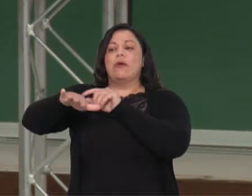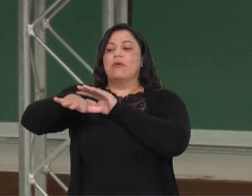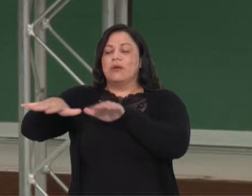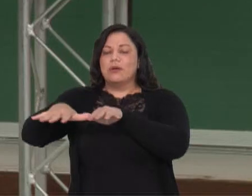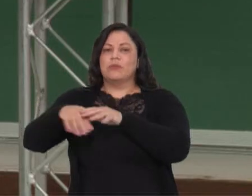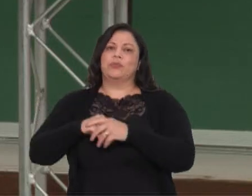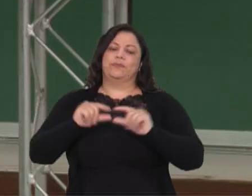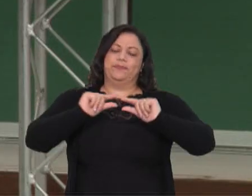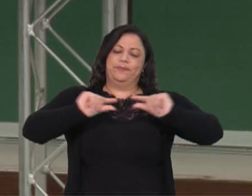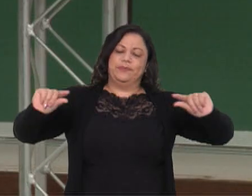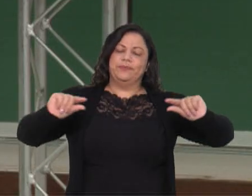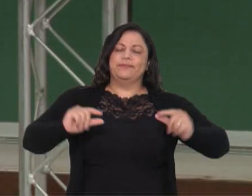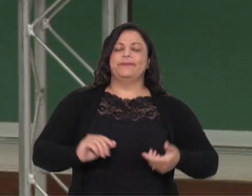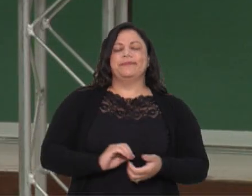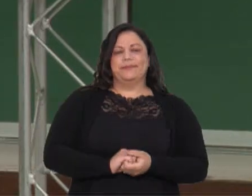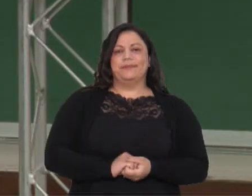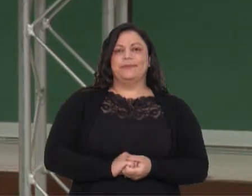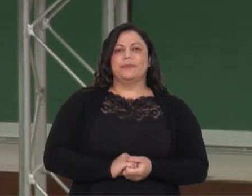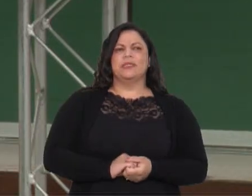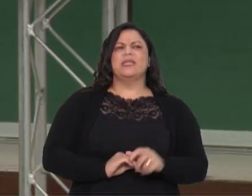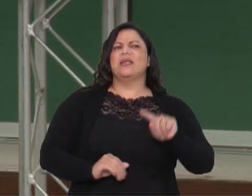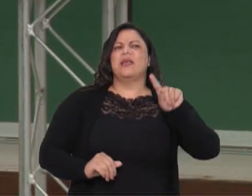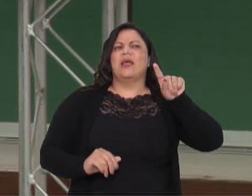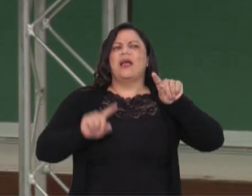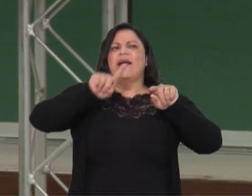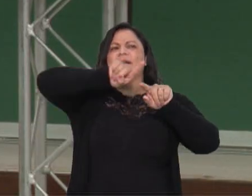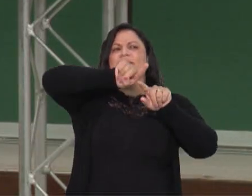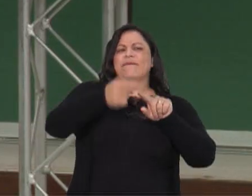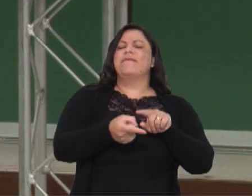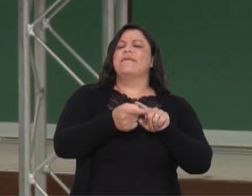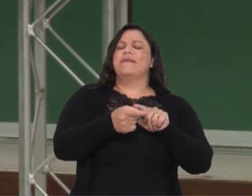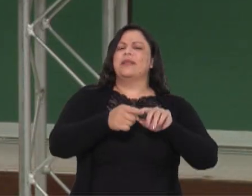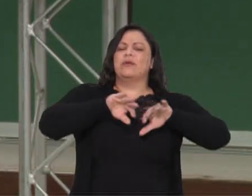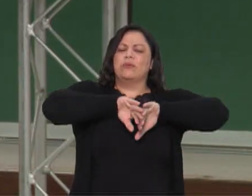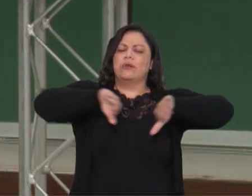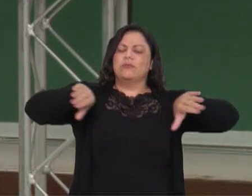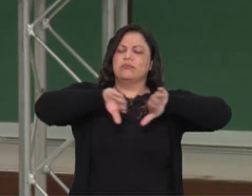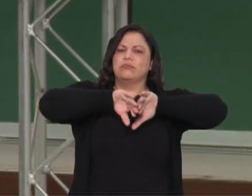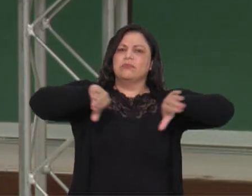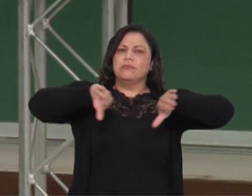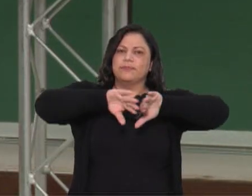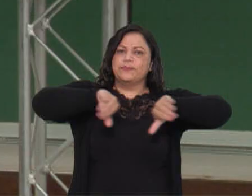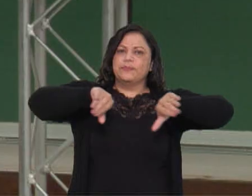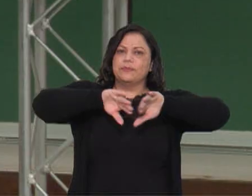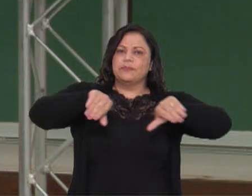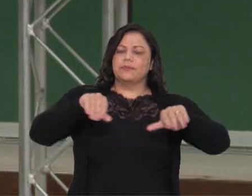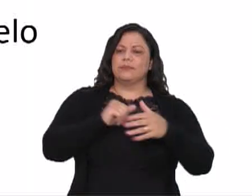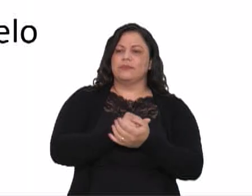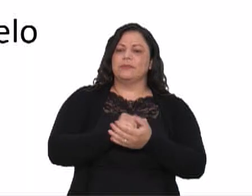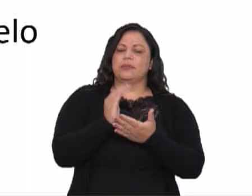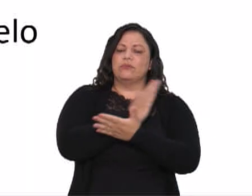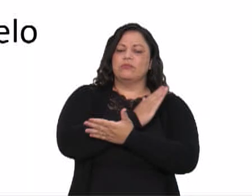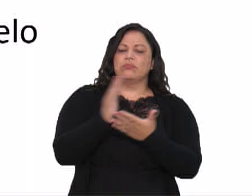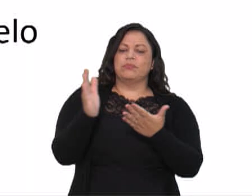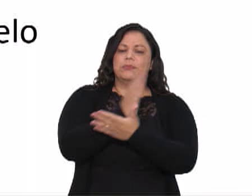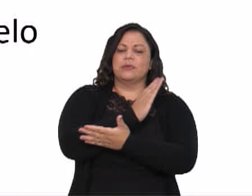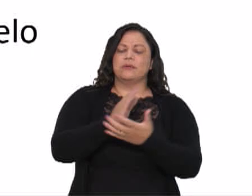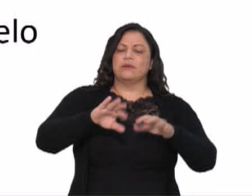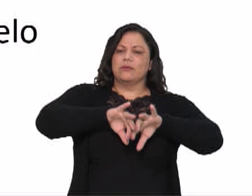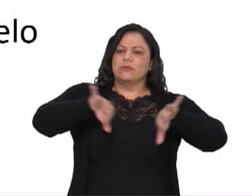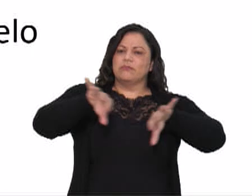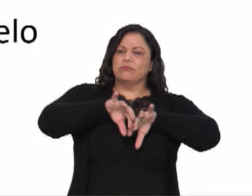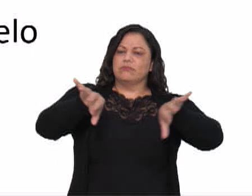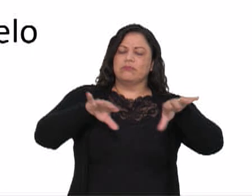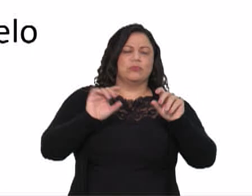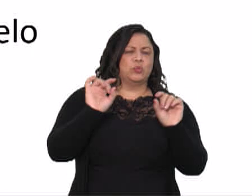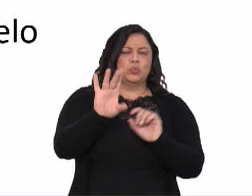depois encerrar o período. E a vírgula está com a função de separar as orações, as frases de um